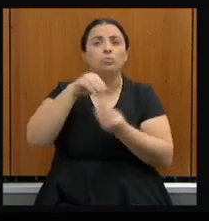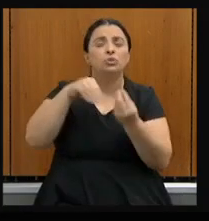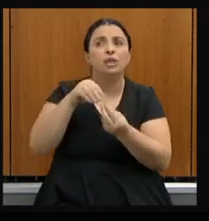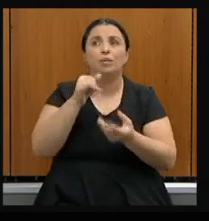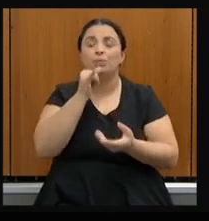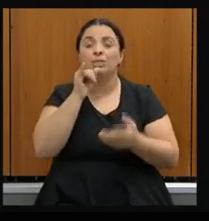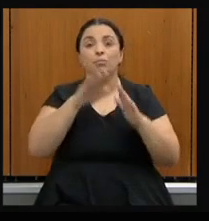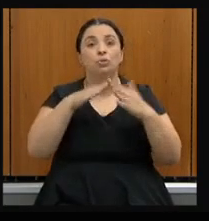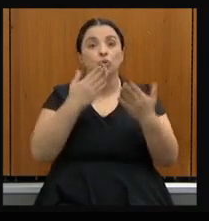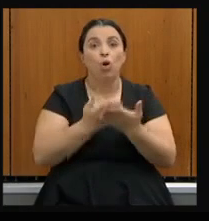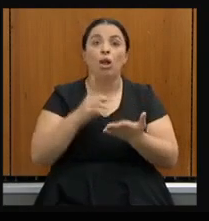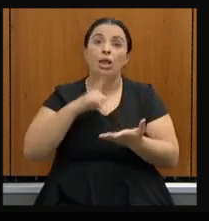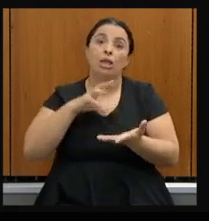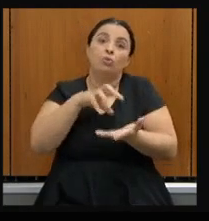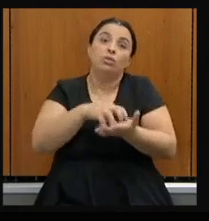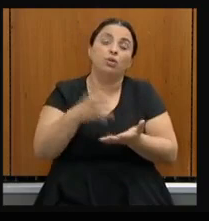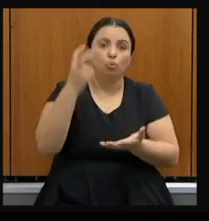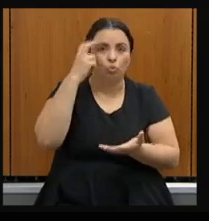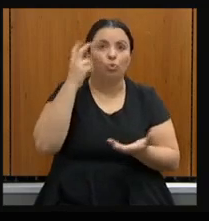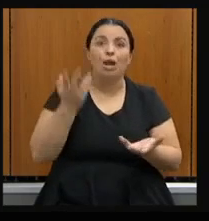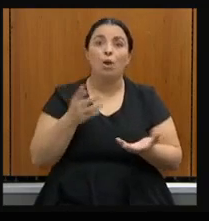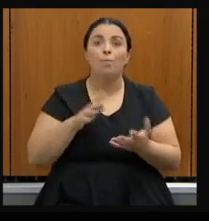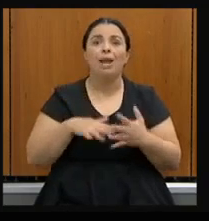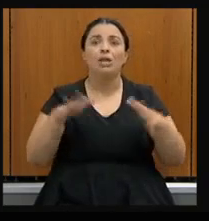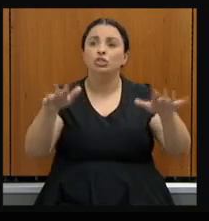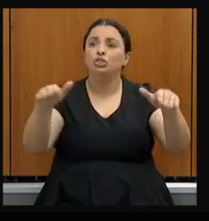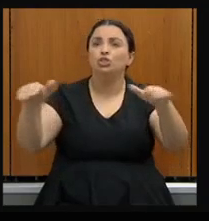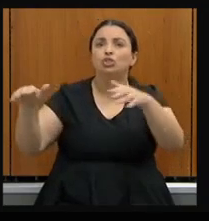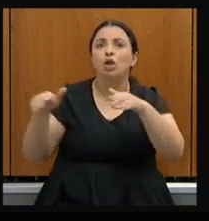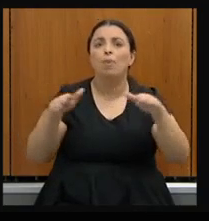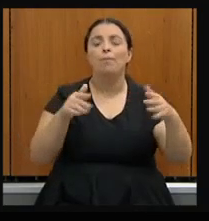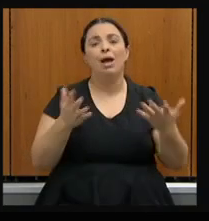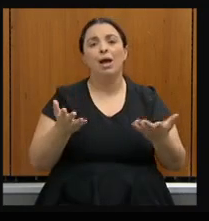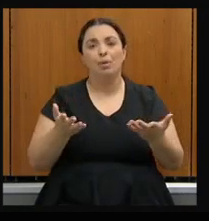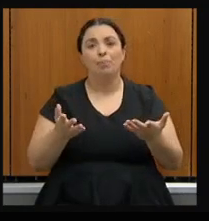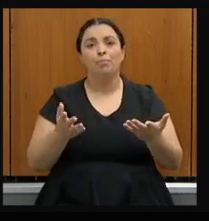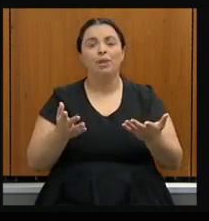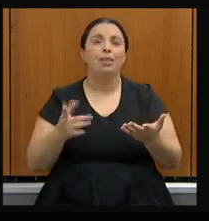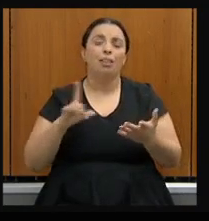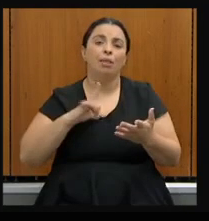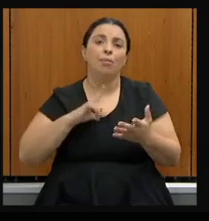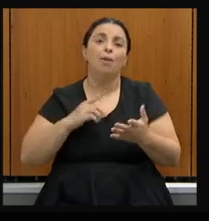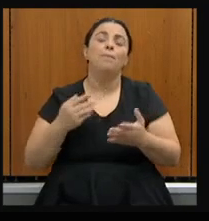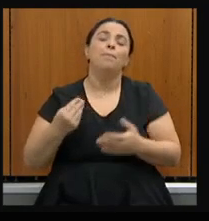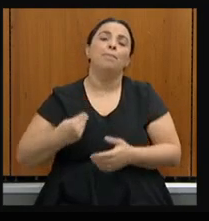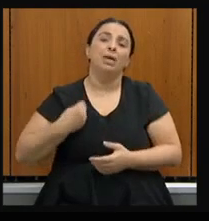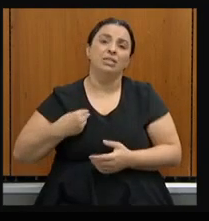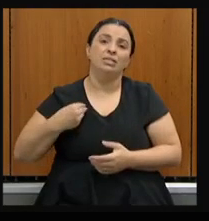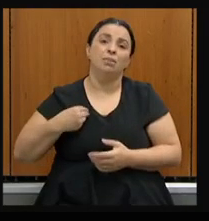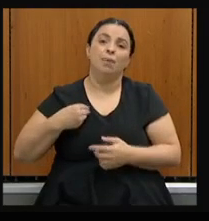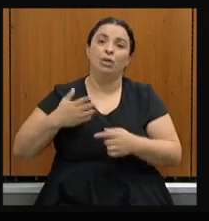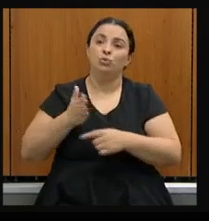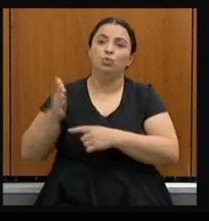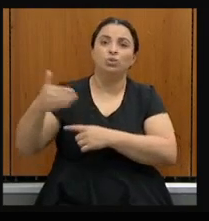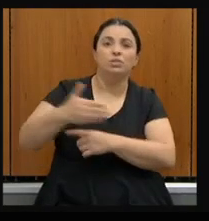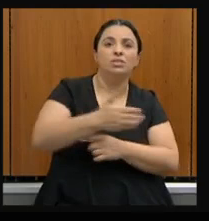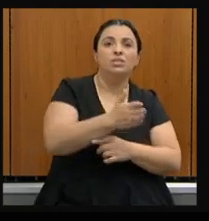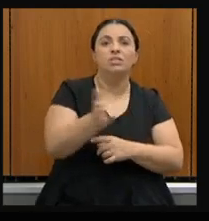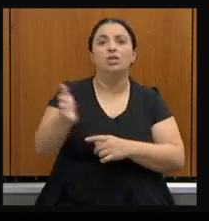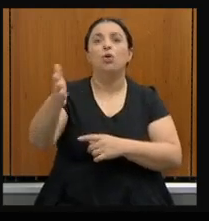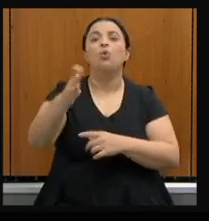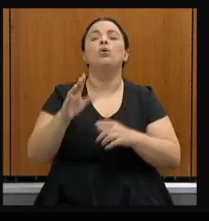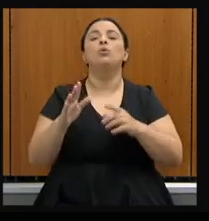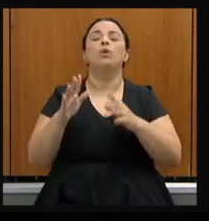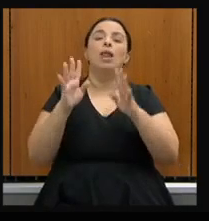cultural, de forma a chamarmos o mercado também para o Circuito Liberdade. Então, estão em PMI, a Casa